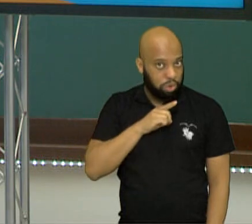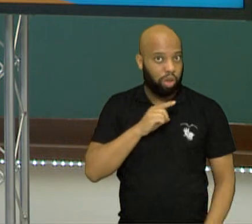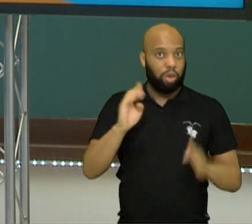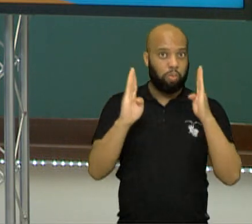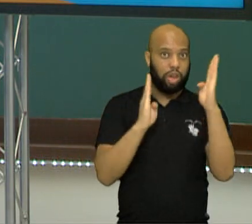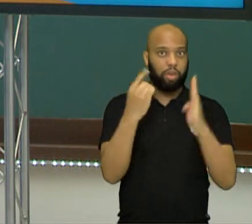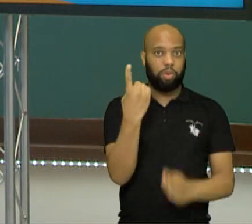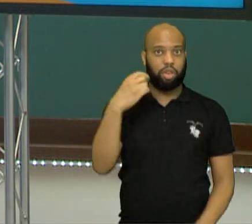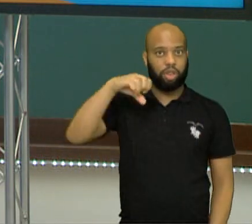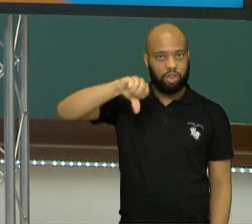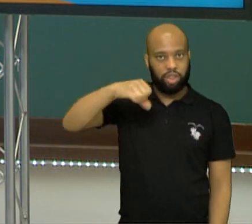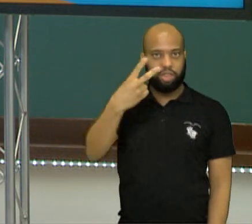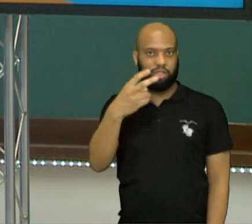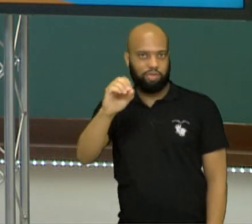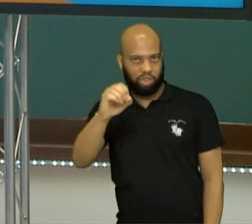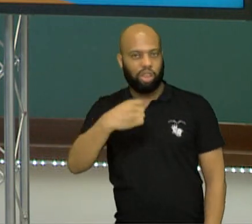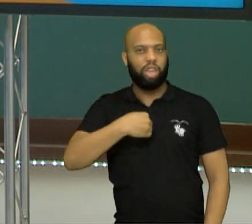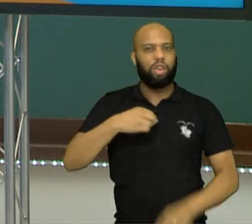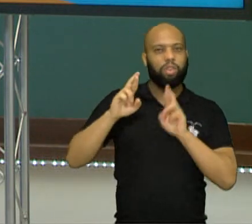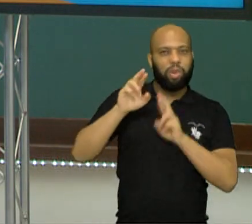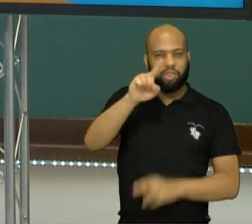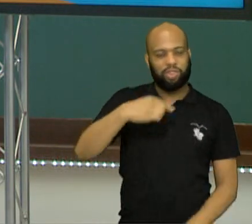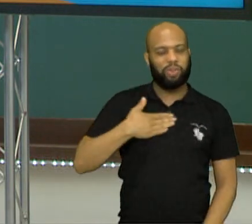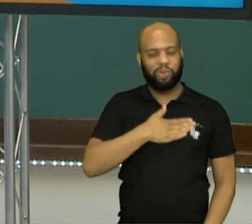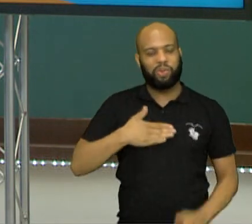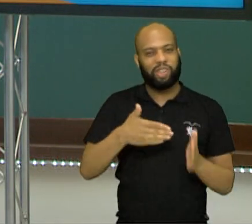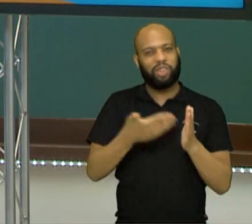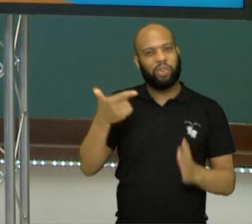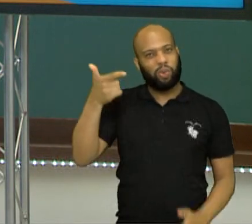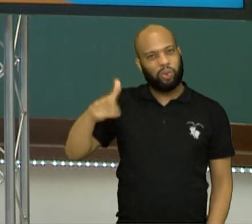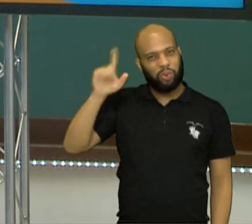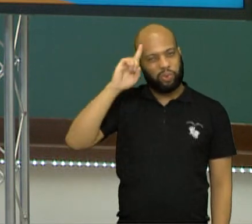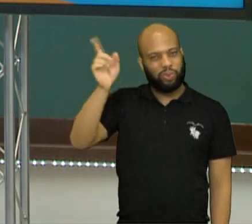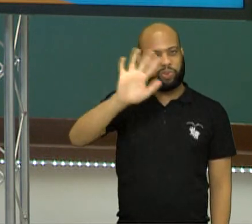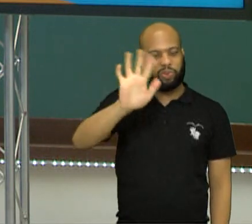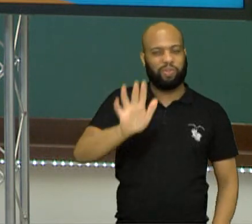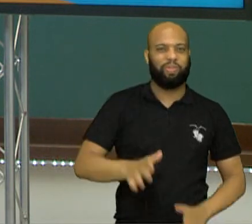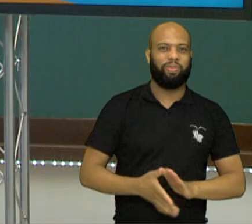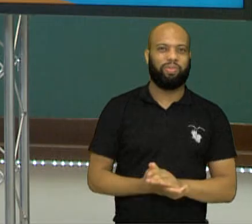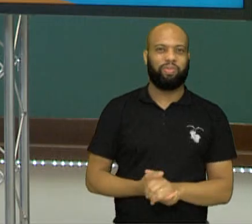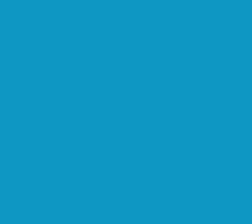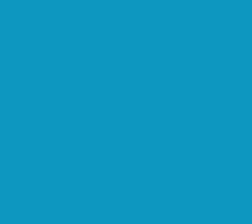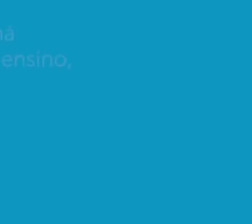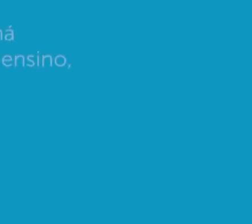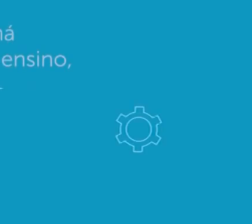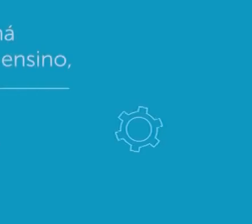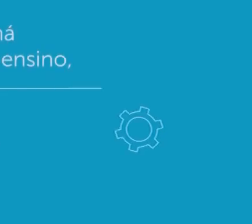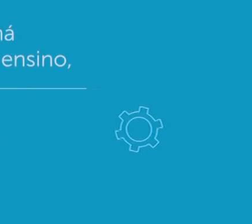Unidos nos anos 1920. Espero que vocês tenham gostado. Até breve!